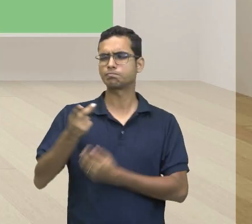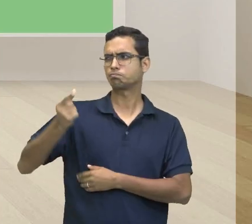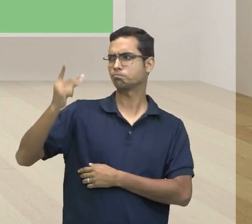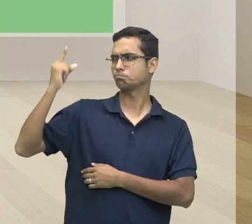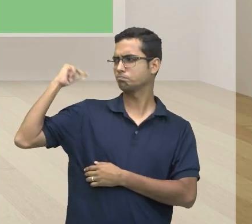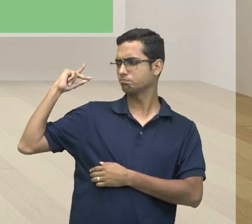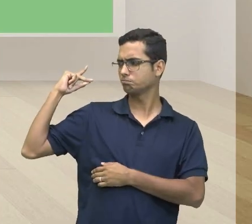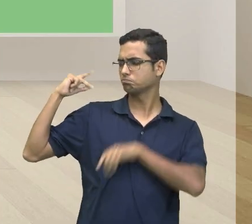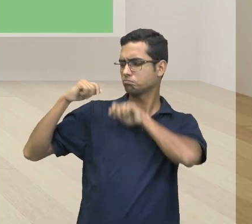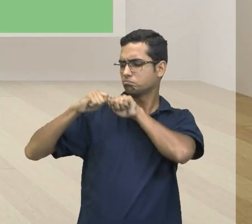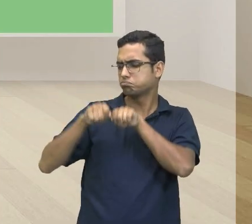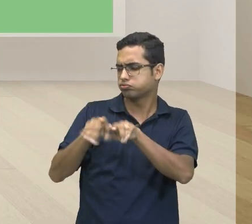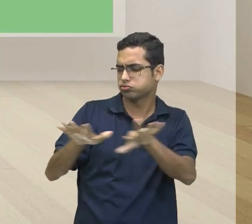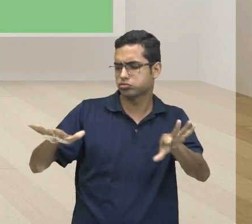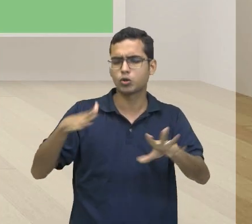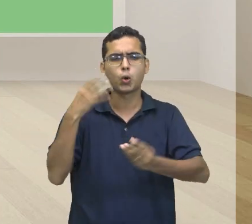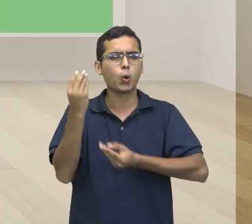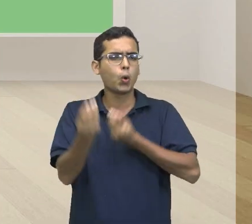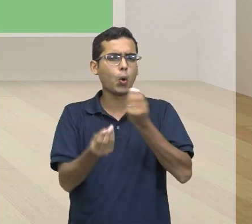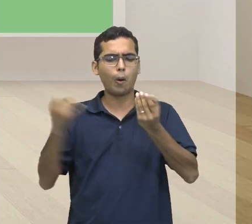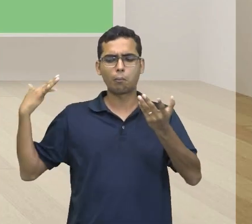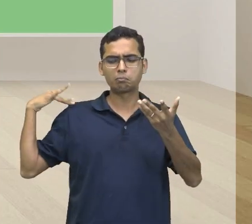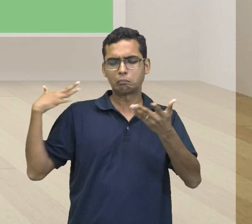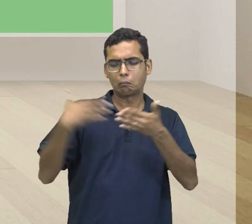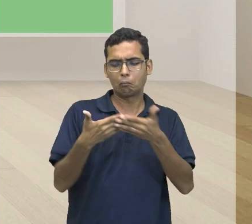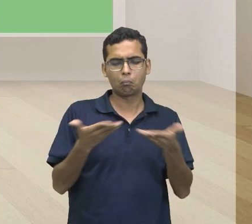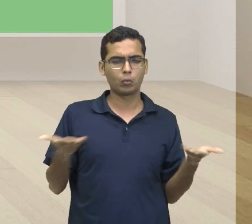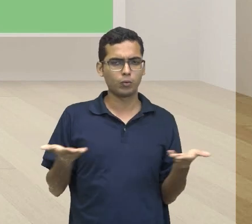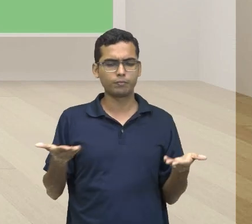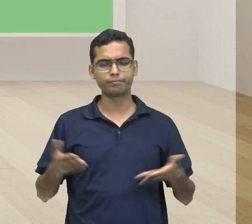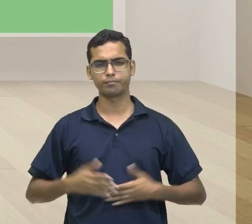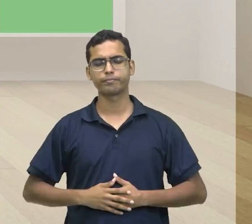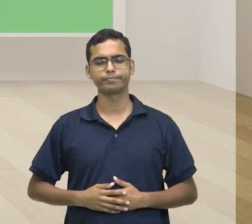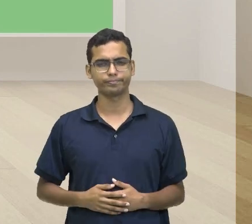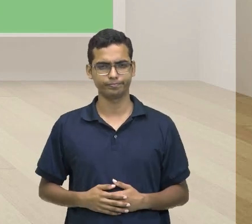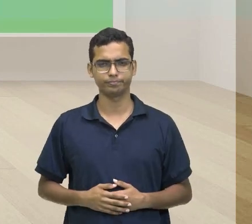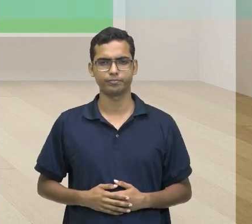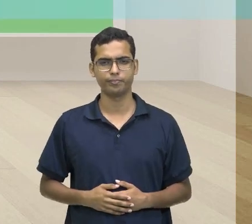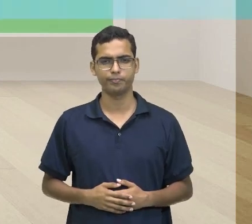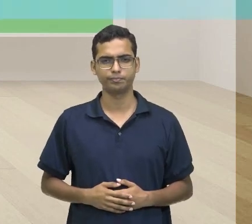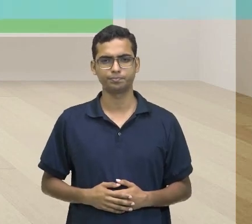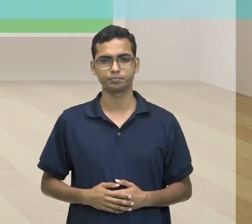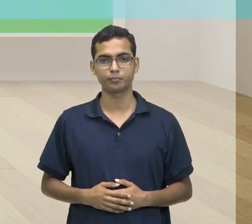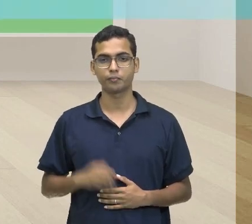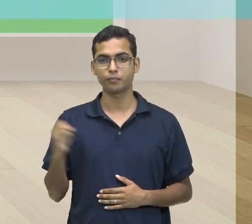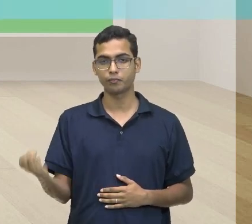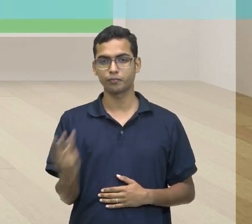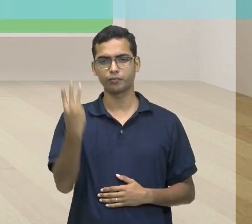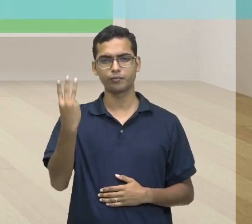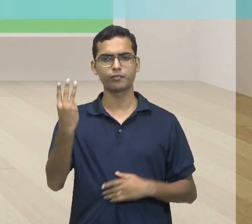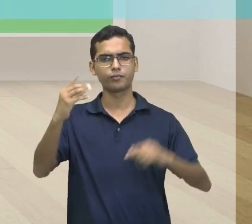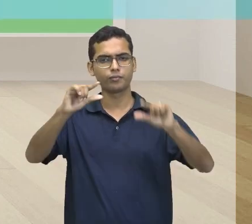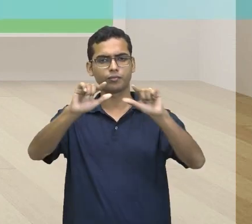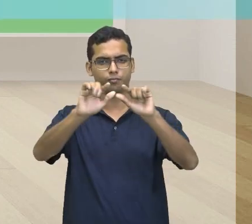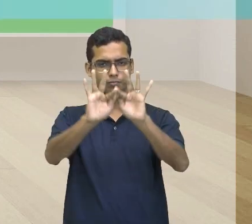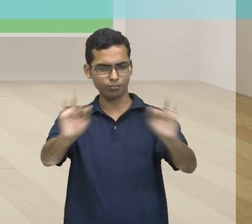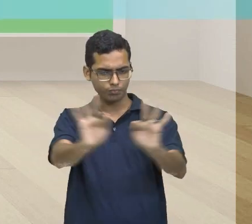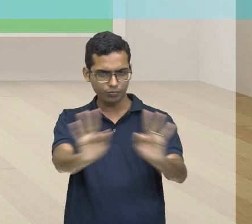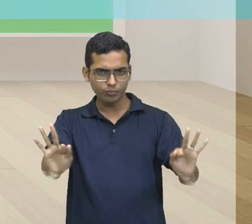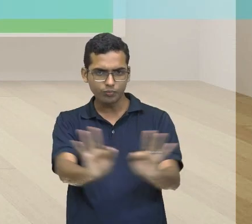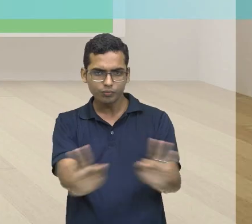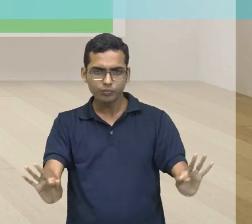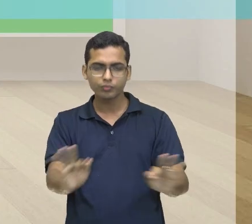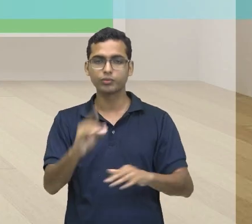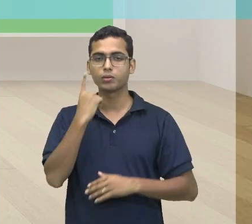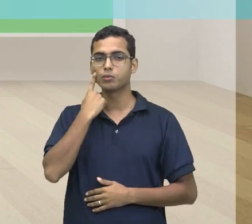eu vou deixar aqui 3 frases para instigar vocês sobre a língua inglesa. Olha só, vamos iniciar aqui. The language